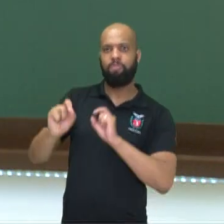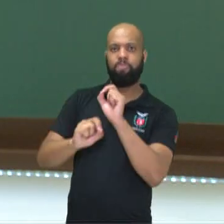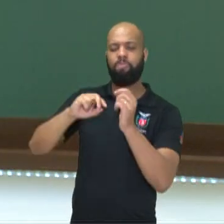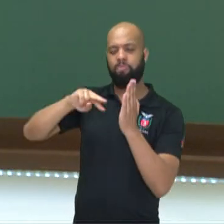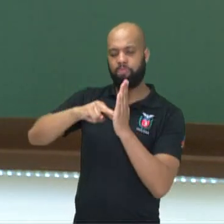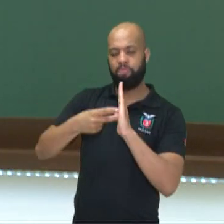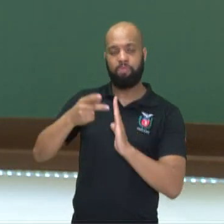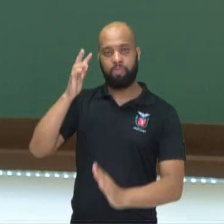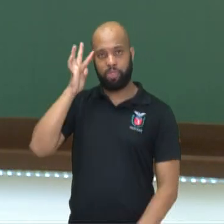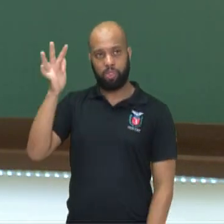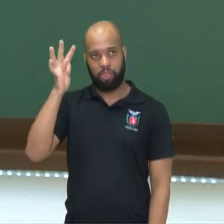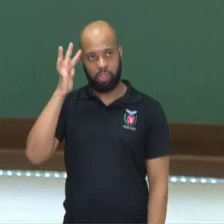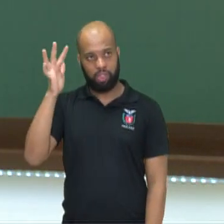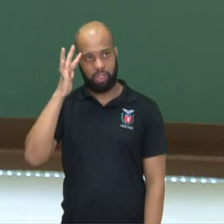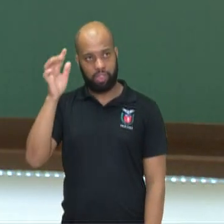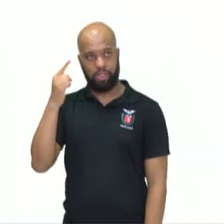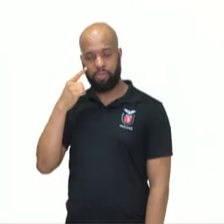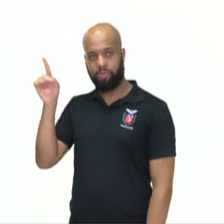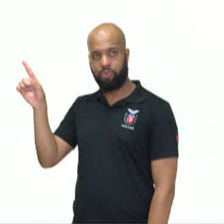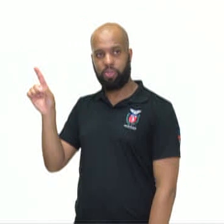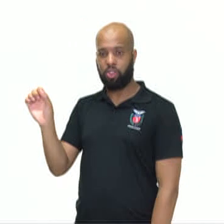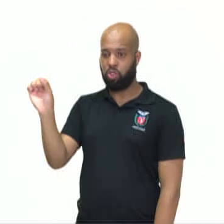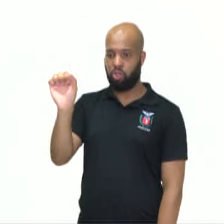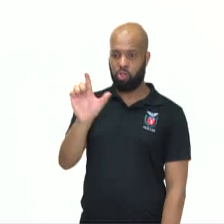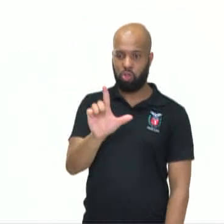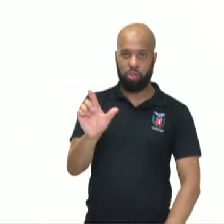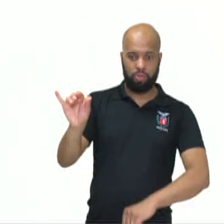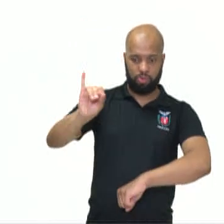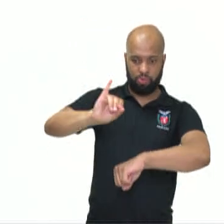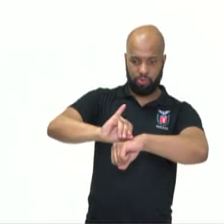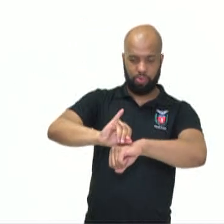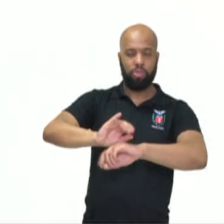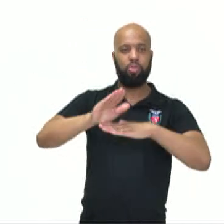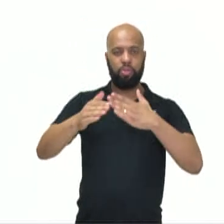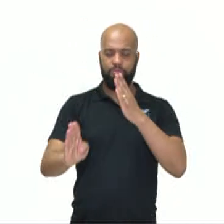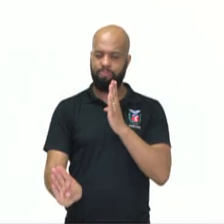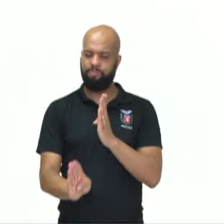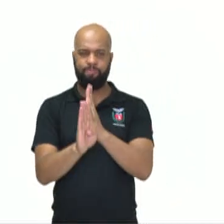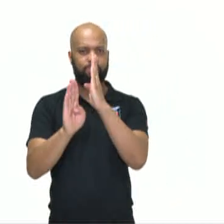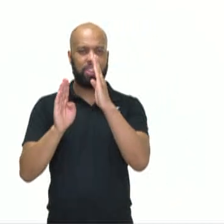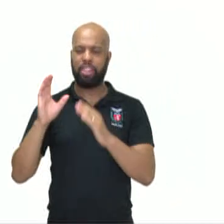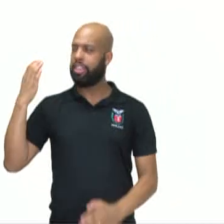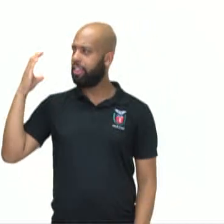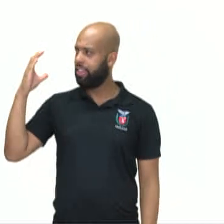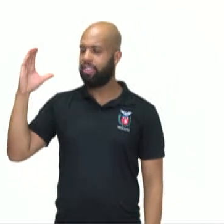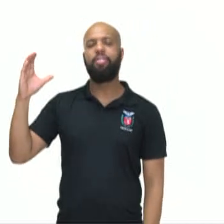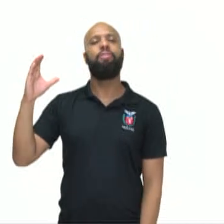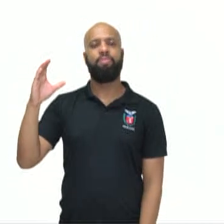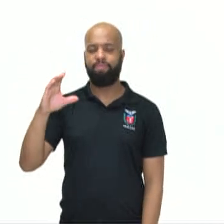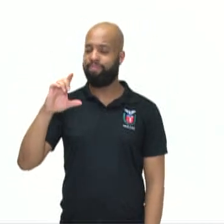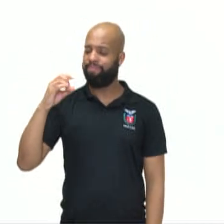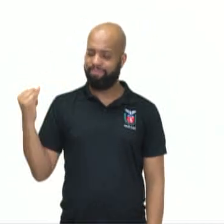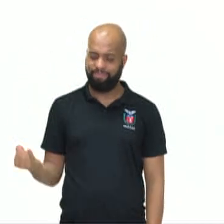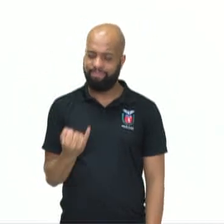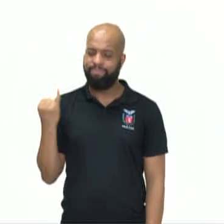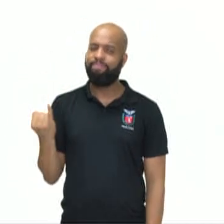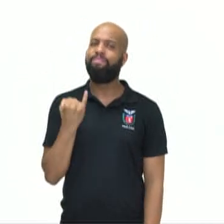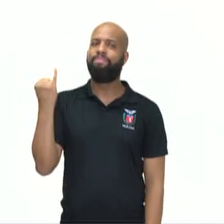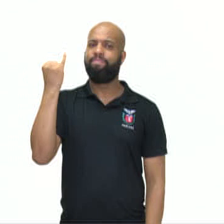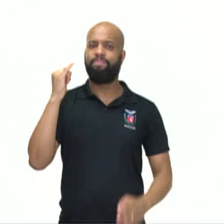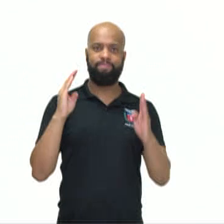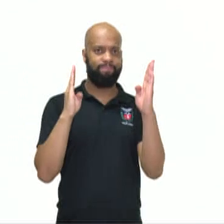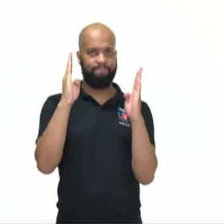a teoria heliocêntrica. Essa teoria é considerada uma das descobertas científicas mais importantes da